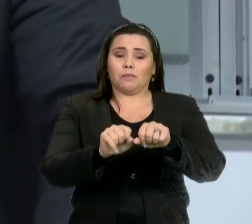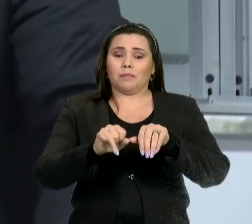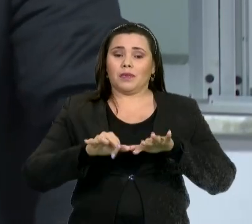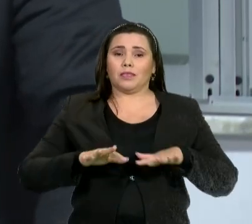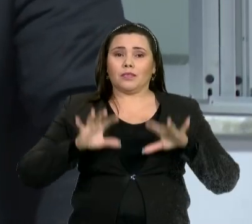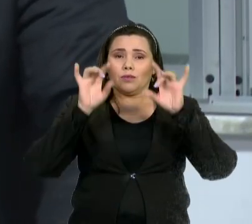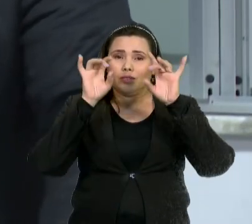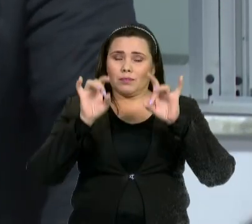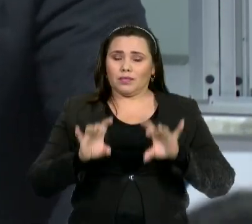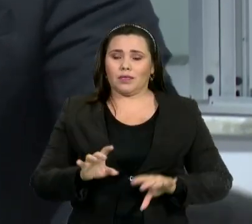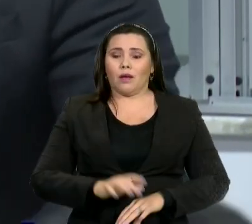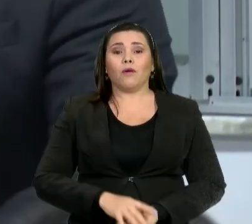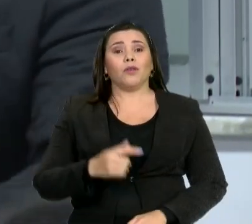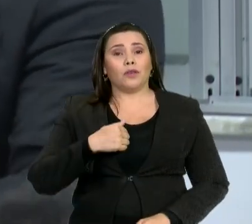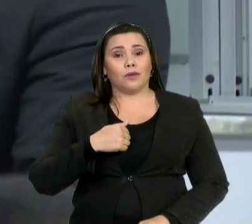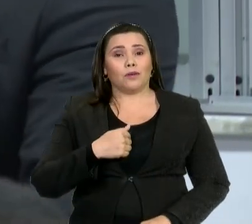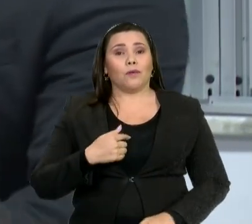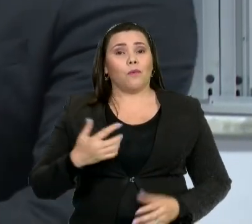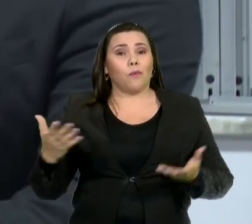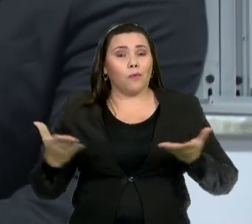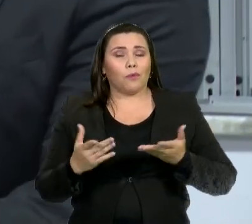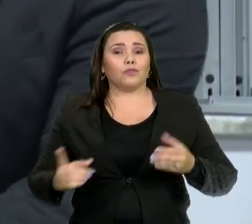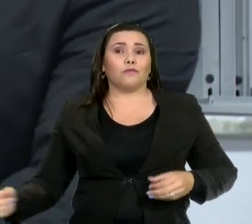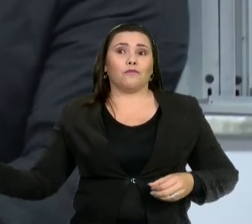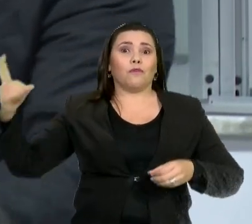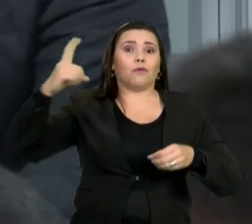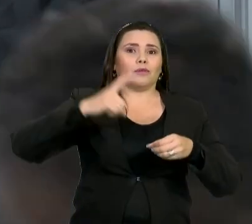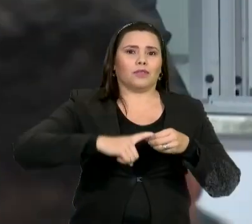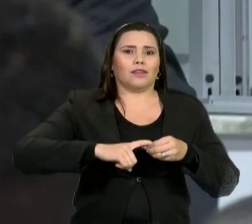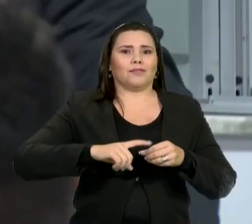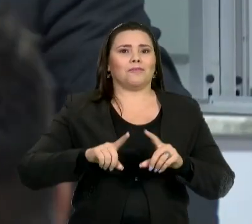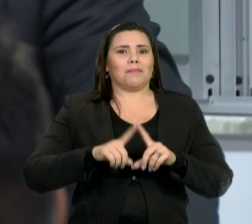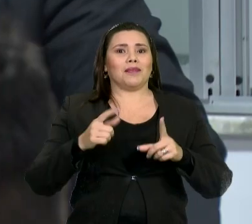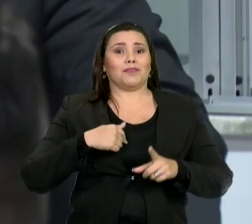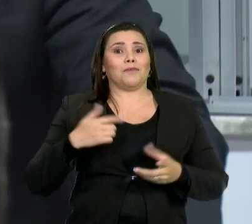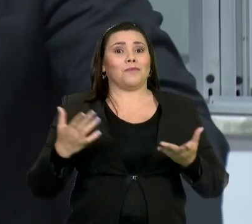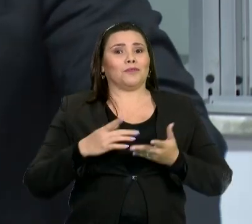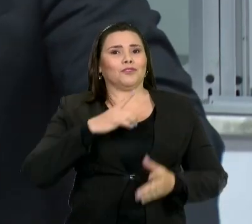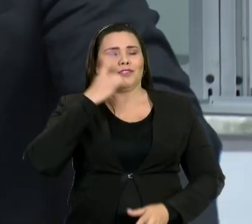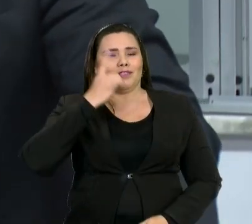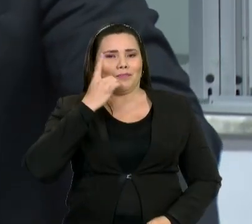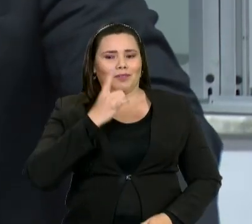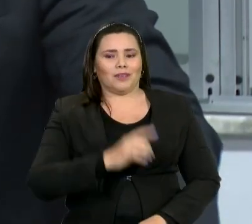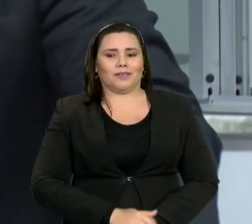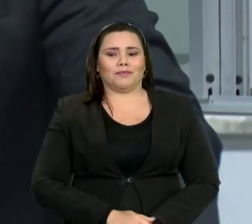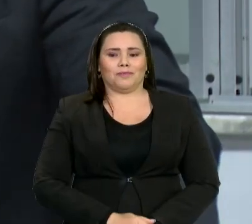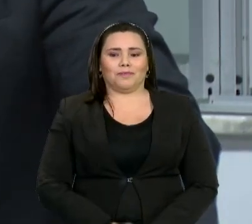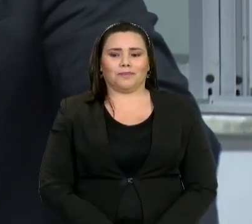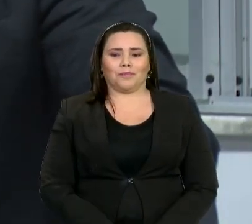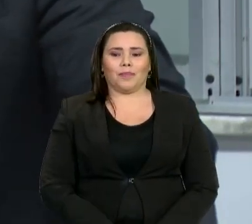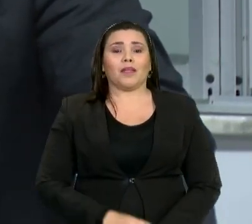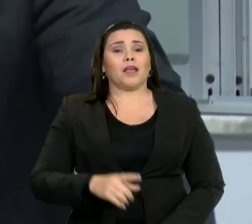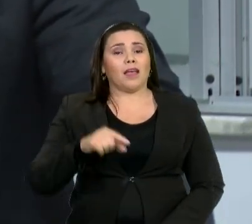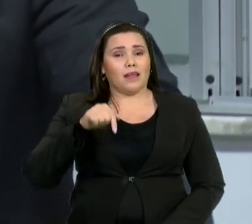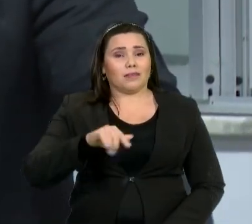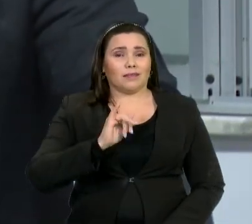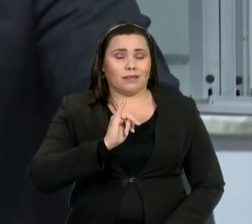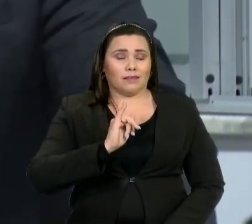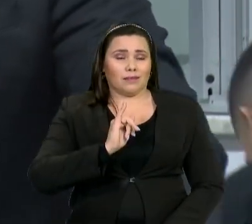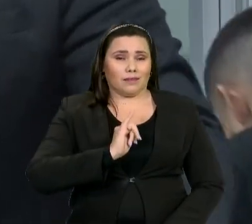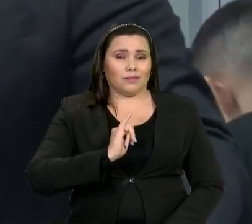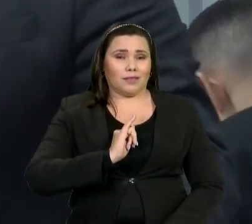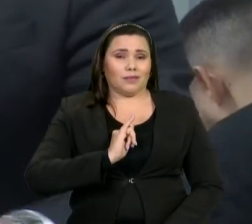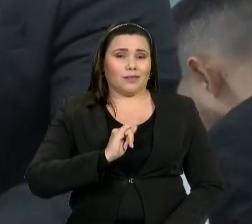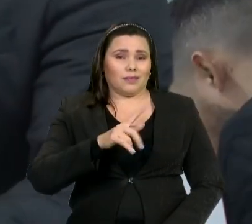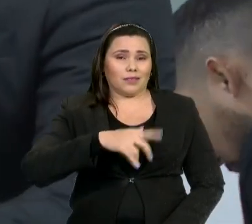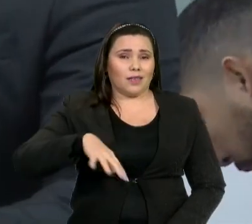em poder retornar agora na condição de deputado, participando de uma sessão itinerante nessa região que a gente sabe que contribui de forma muito